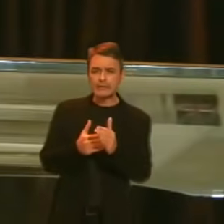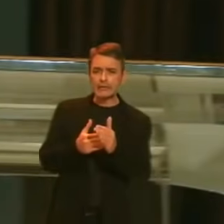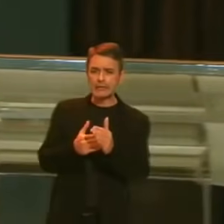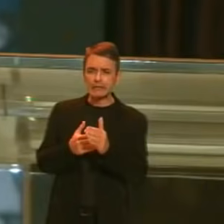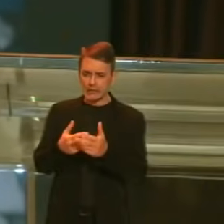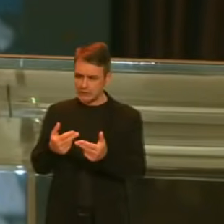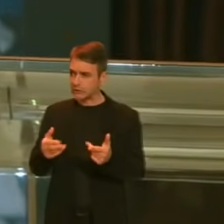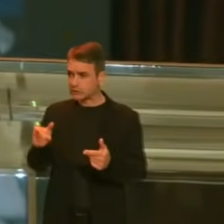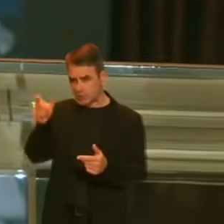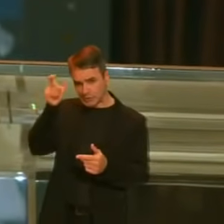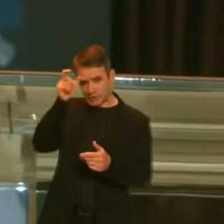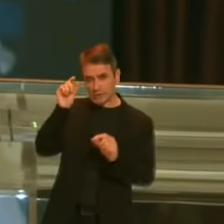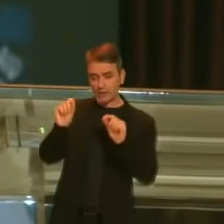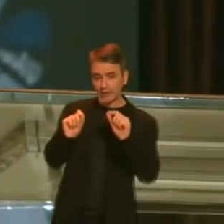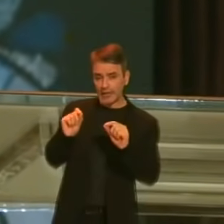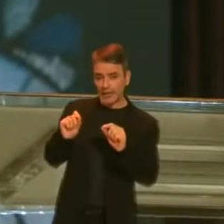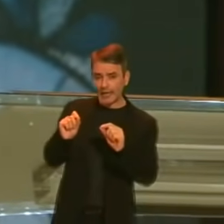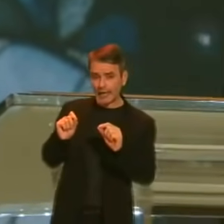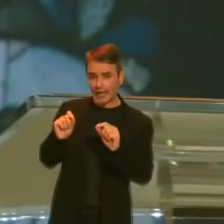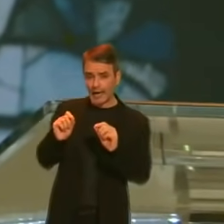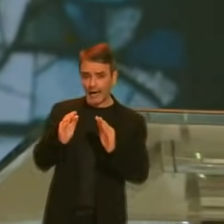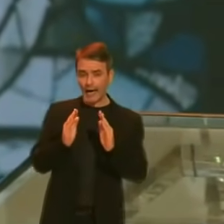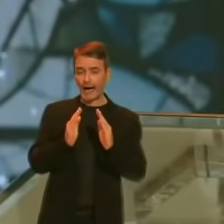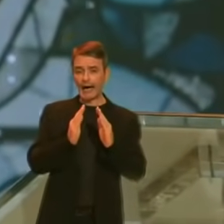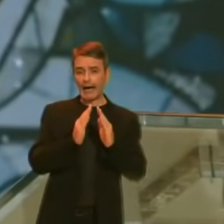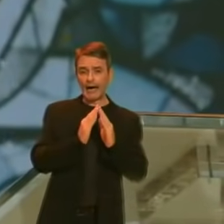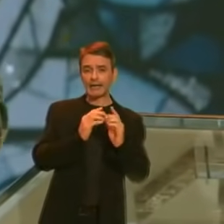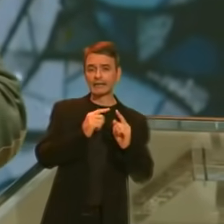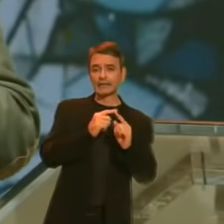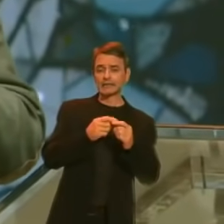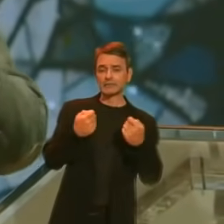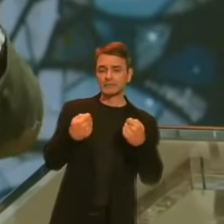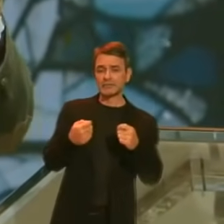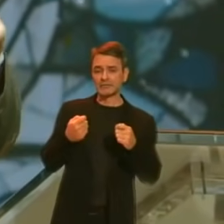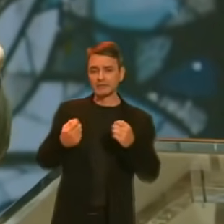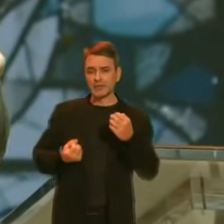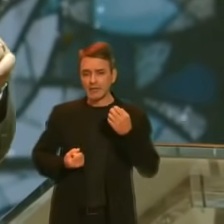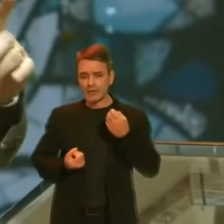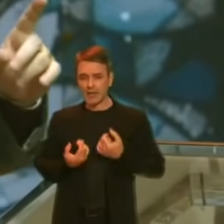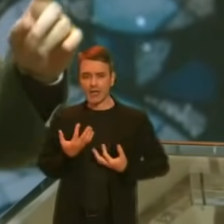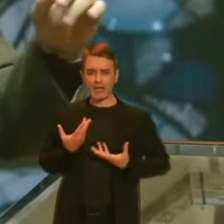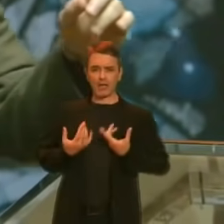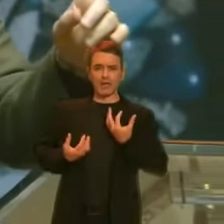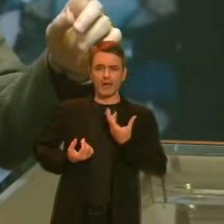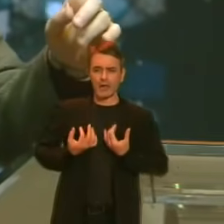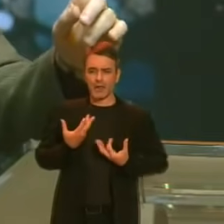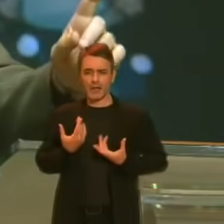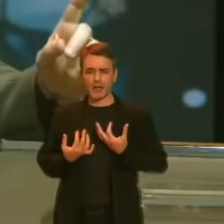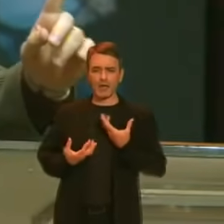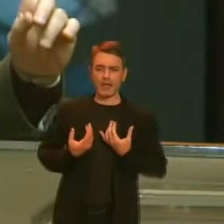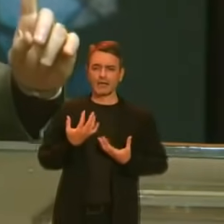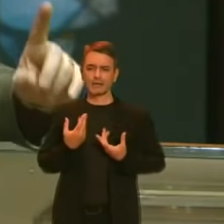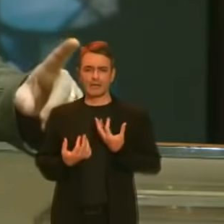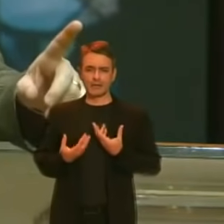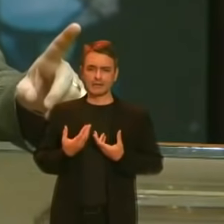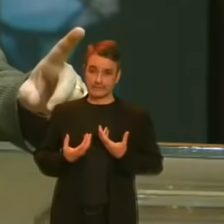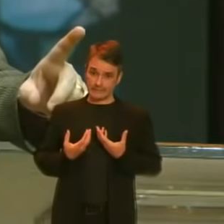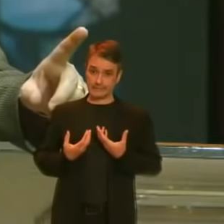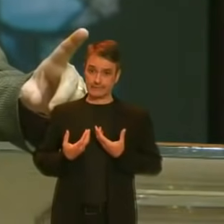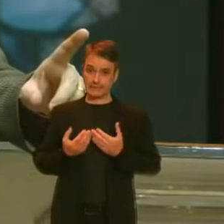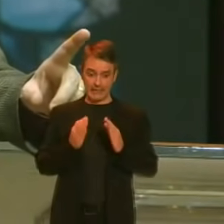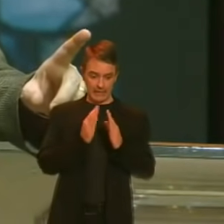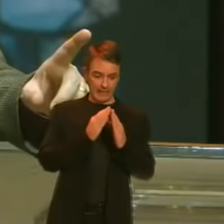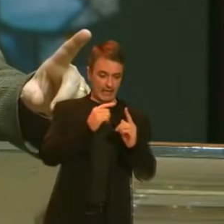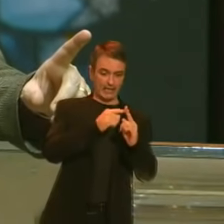igreja vive um tremendo de um avivamento. Um avivamento que não apenas muda a vida